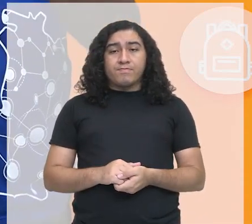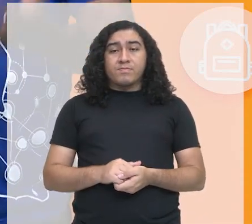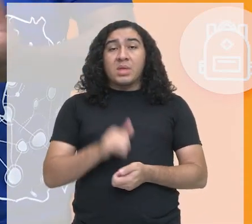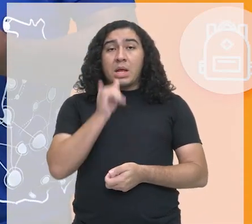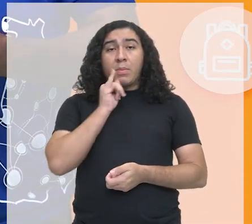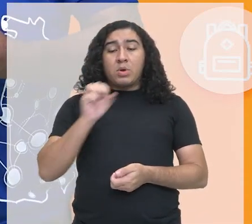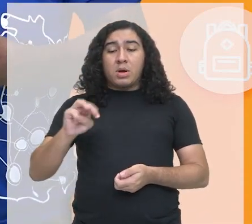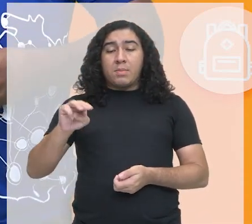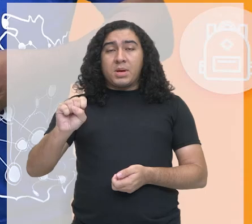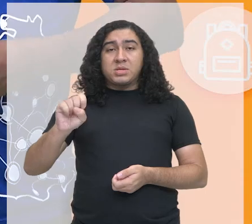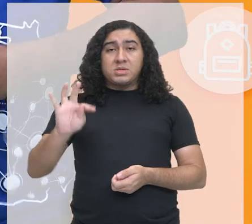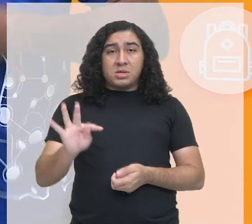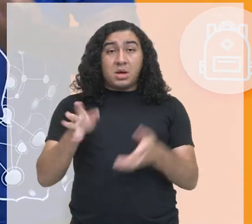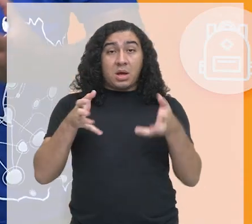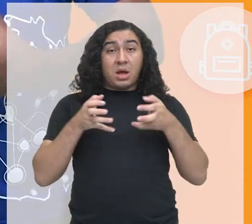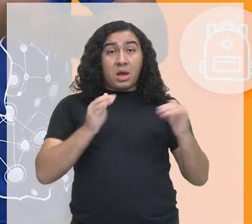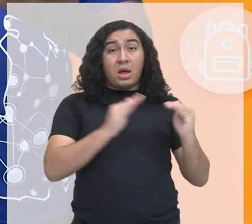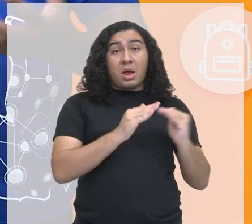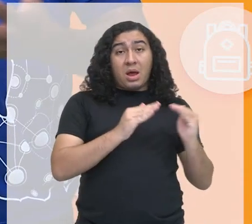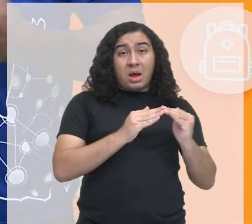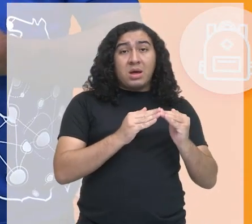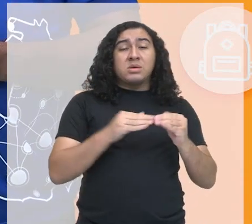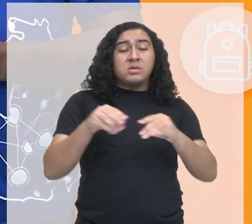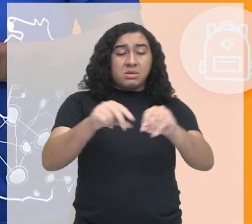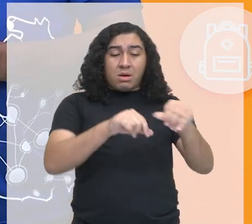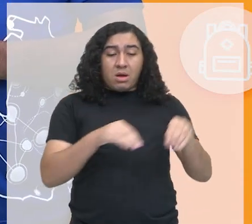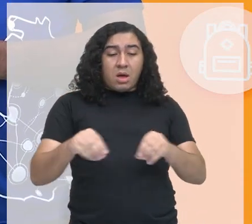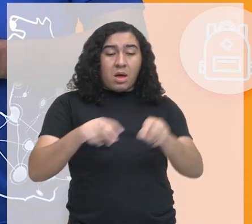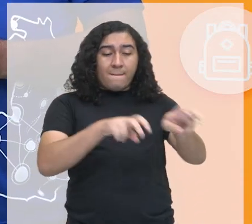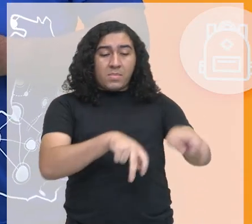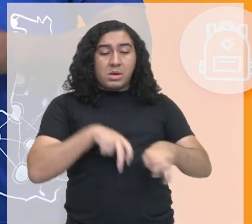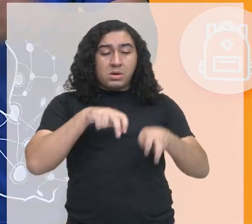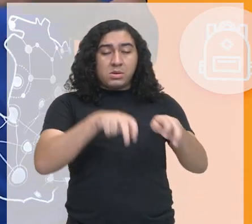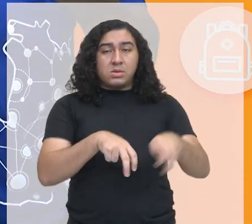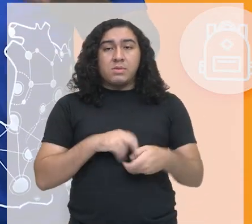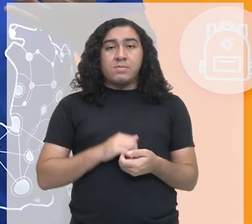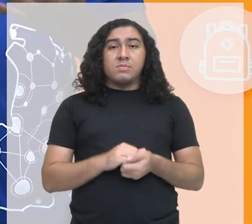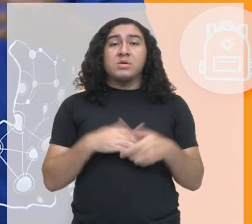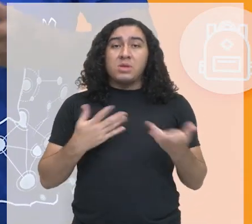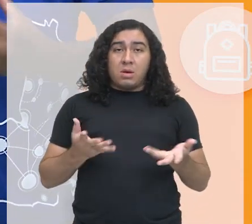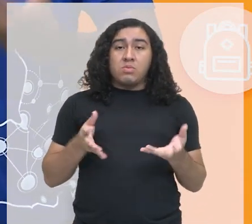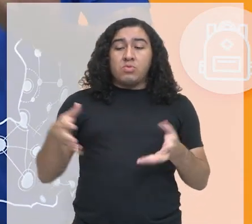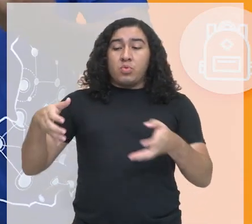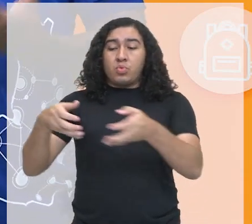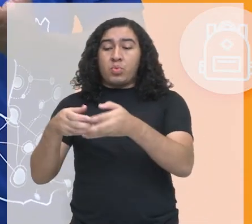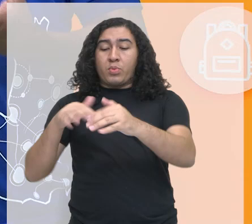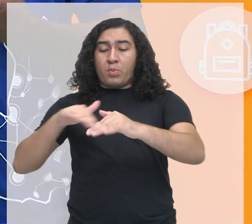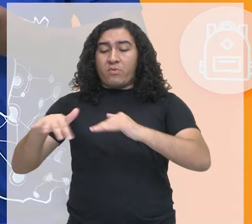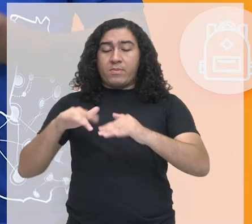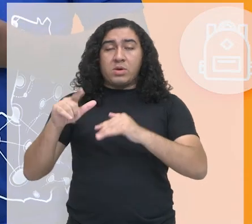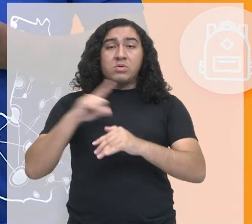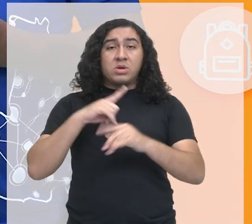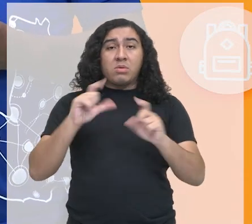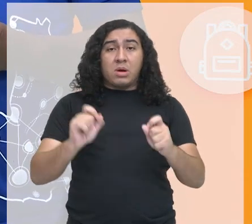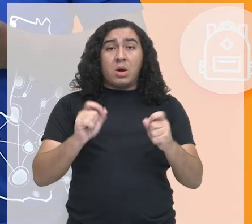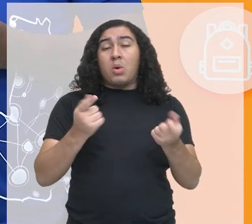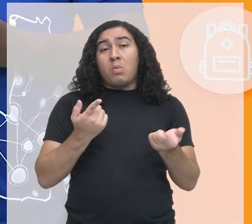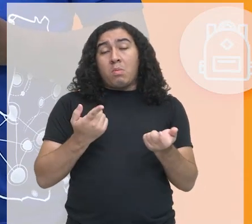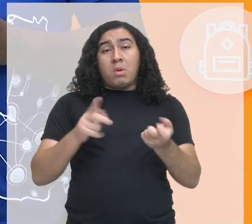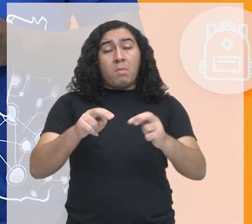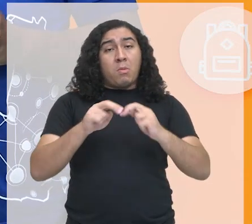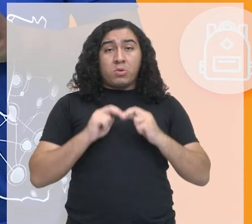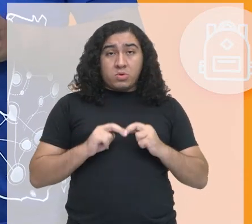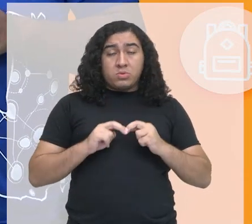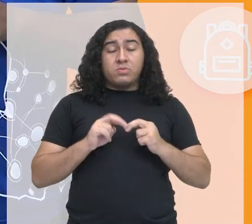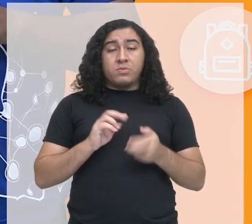pela moradia, né, pela terra, para plantar, né? Então, cada movimento ele tem a sua bandeira de luta,